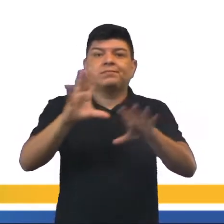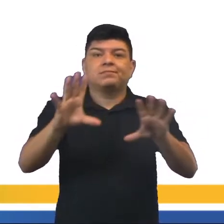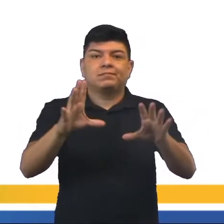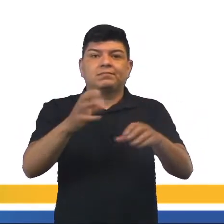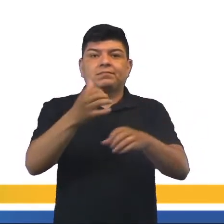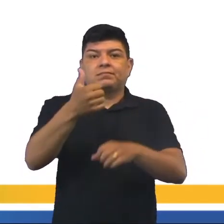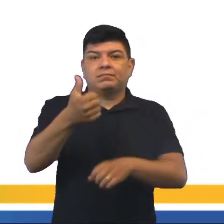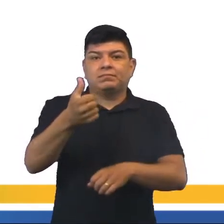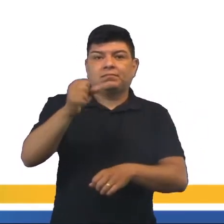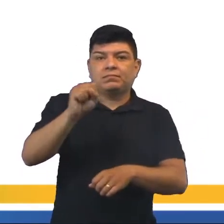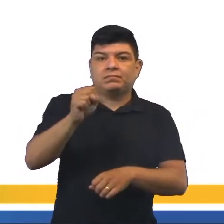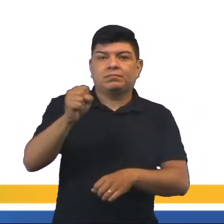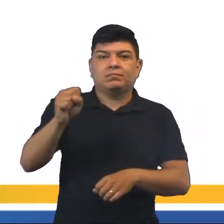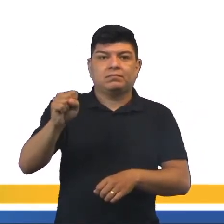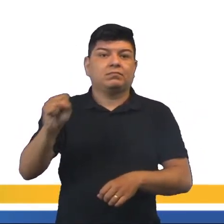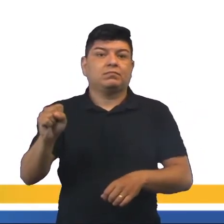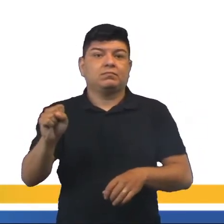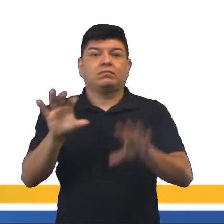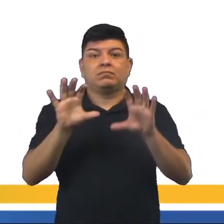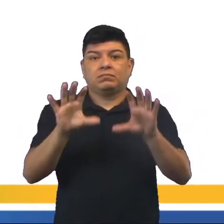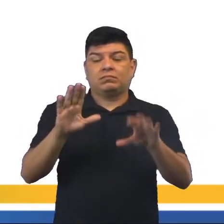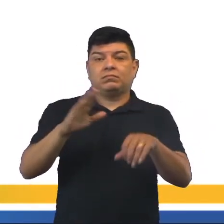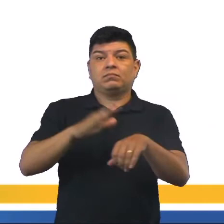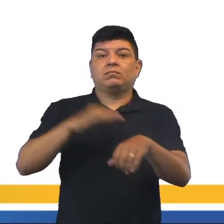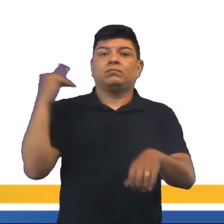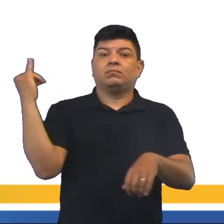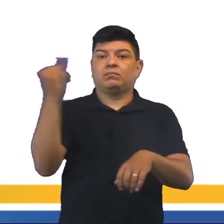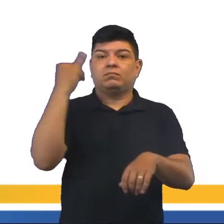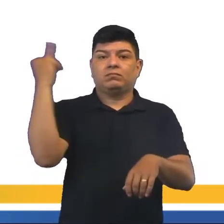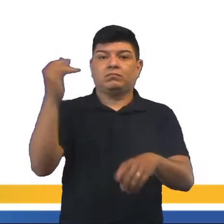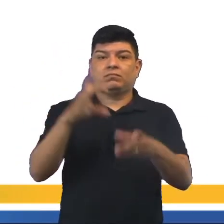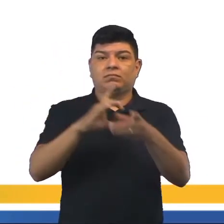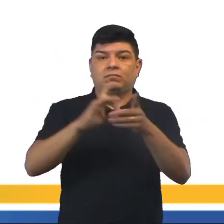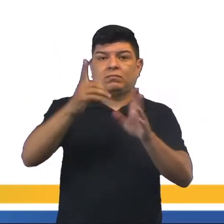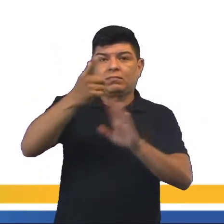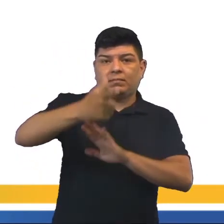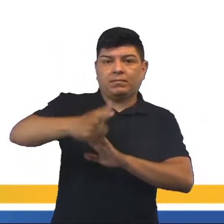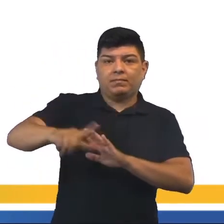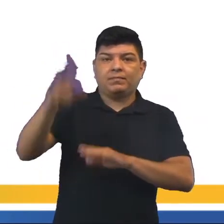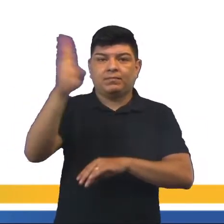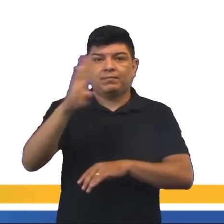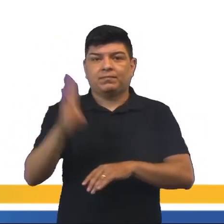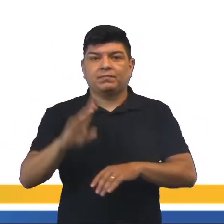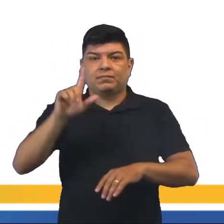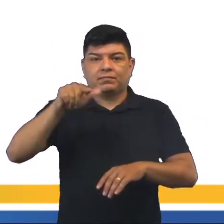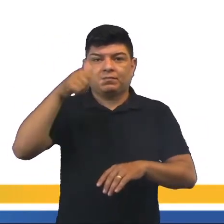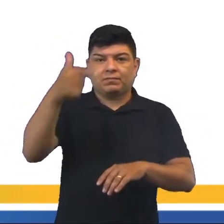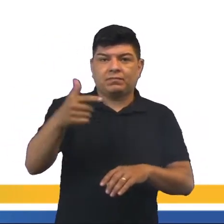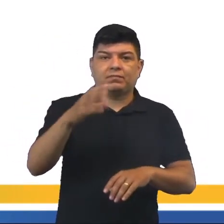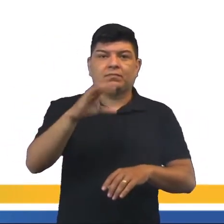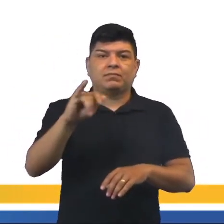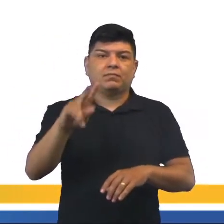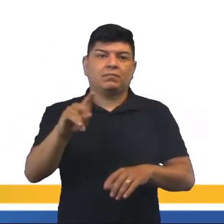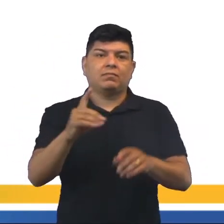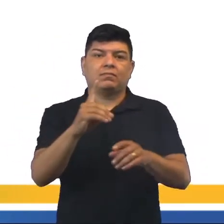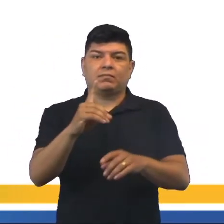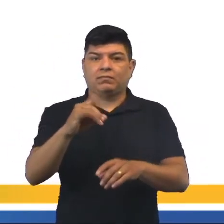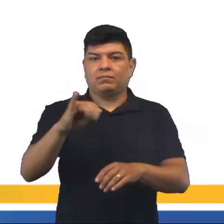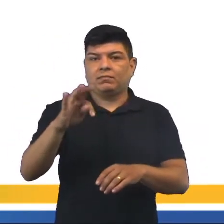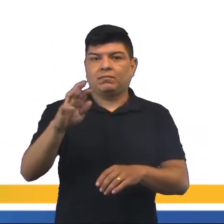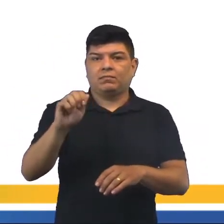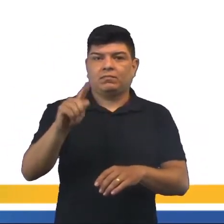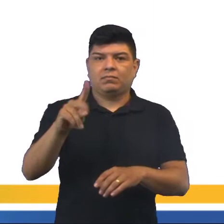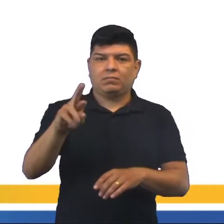em 1988, foi o grande marco da redemocratização no Brasil, após a ditadura civil-militar